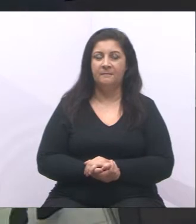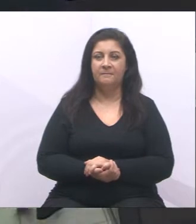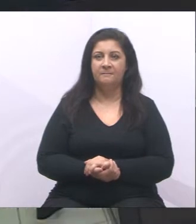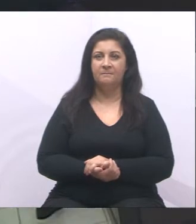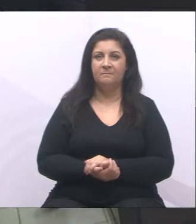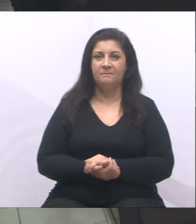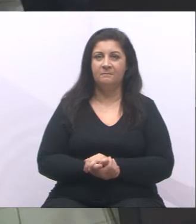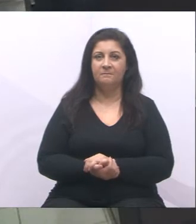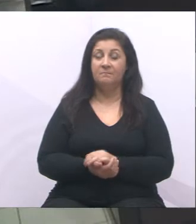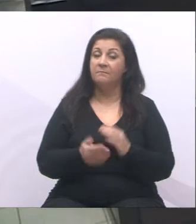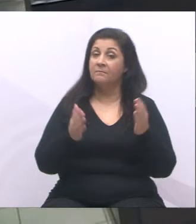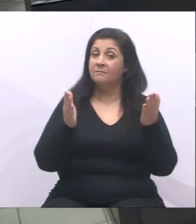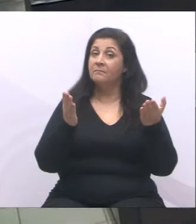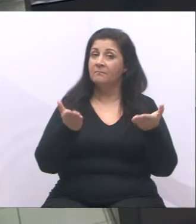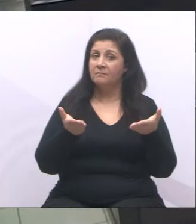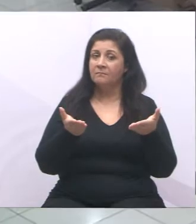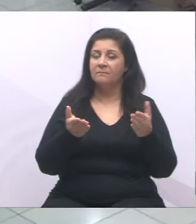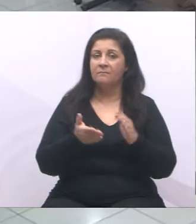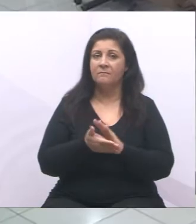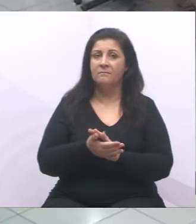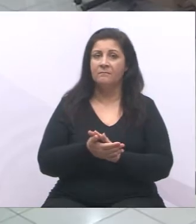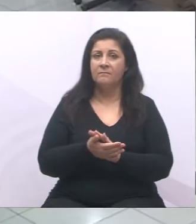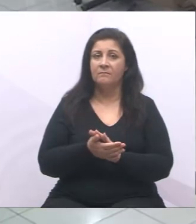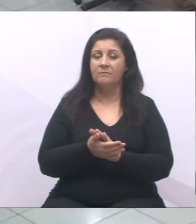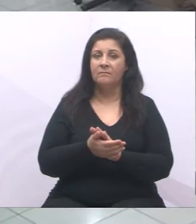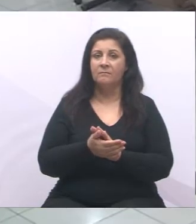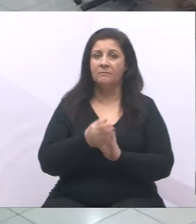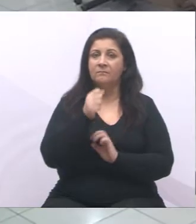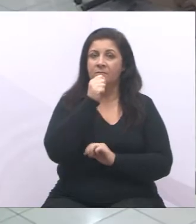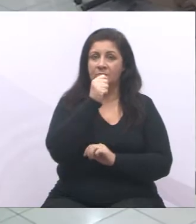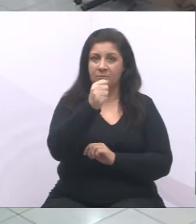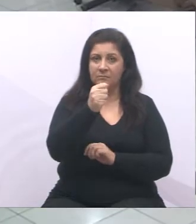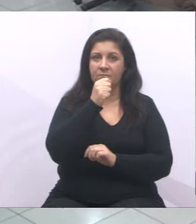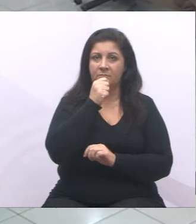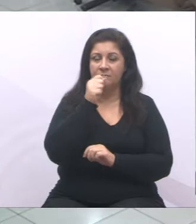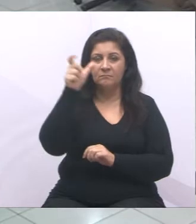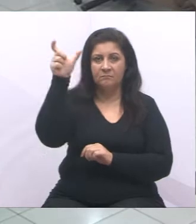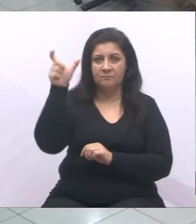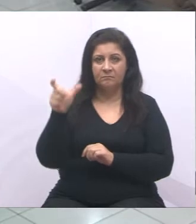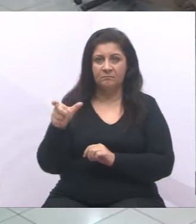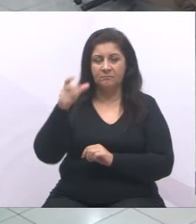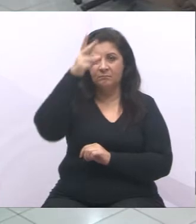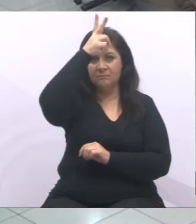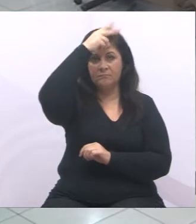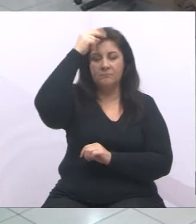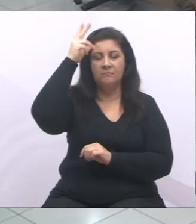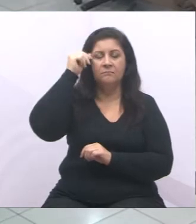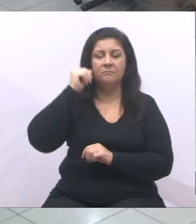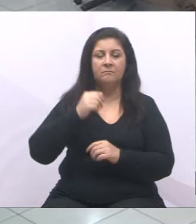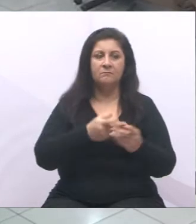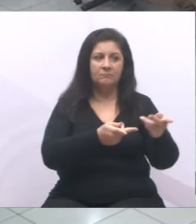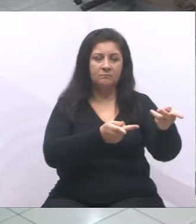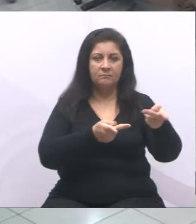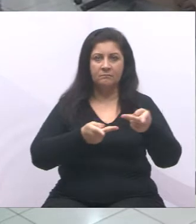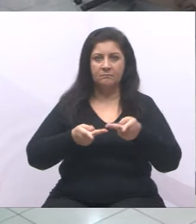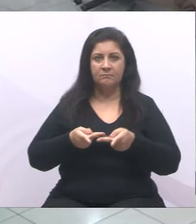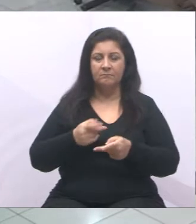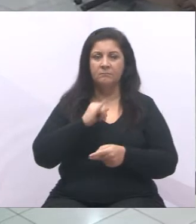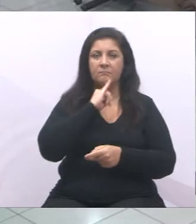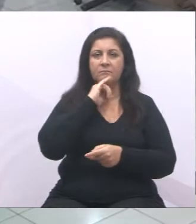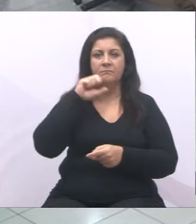Senhoras e senhores, passaremos então neste momento para a fase dos discursos do prefeito. Pedimos então que o prefeito Isaías José de Santana venha fazer o